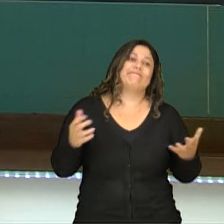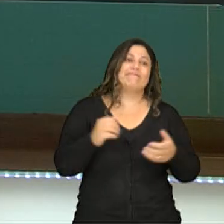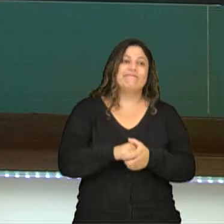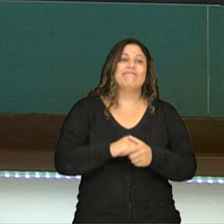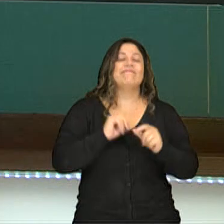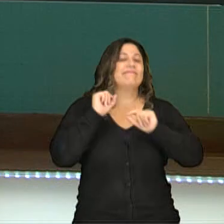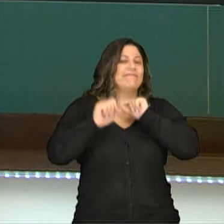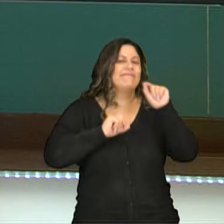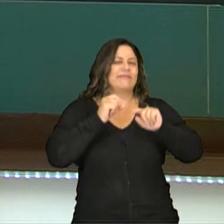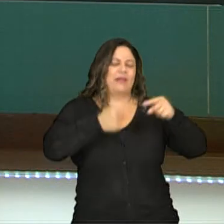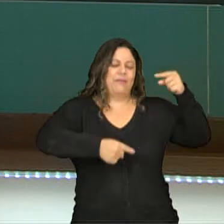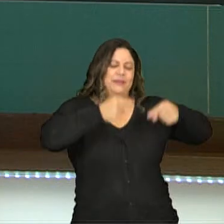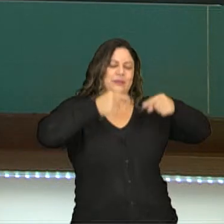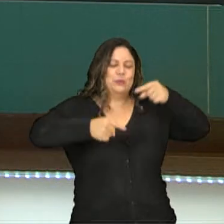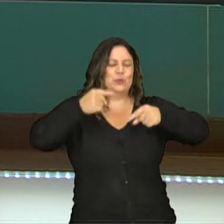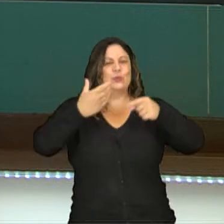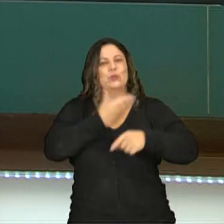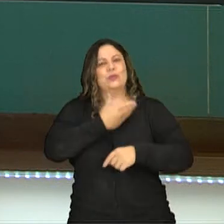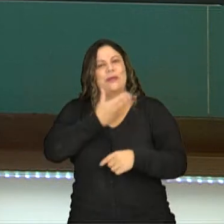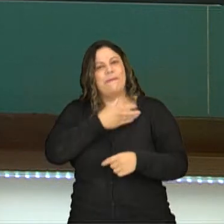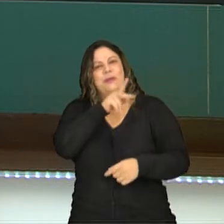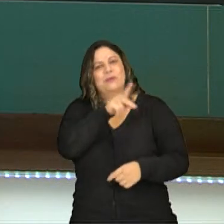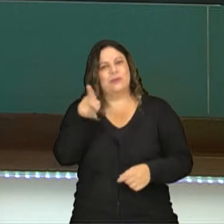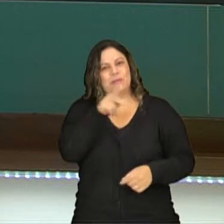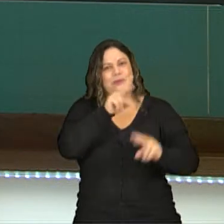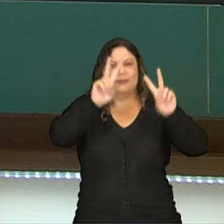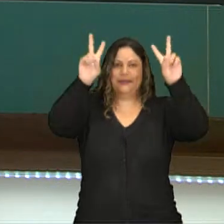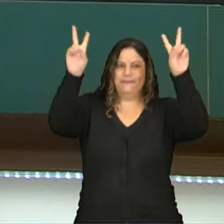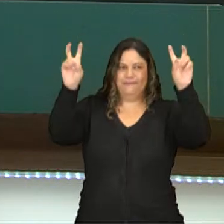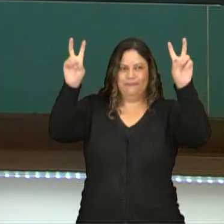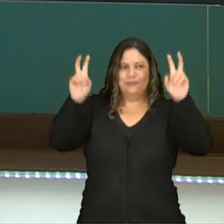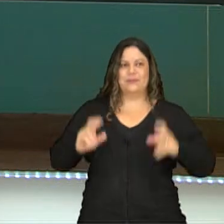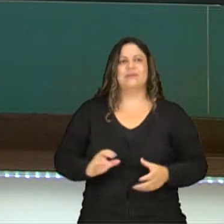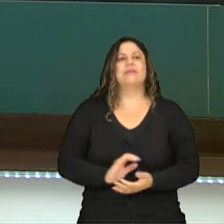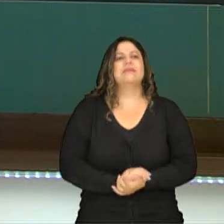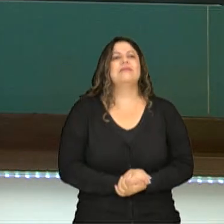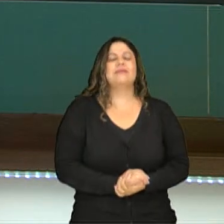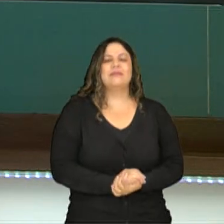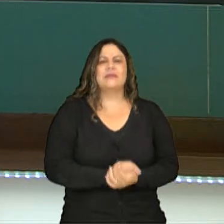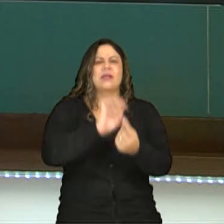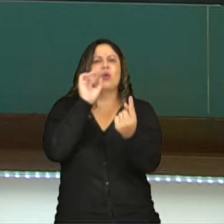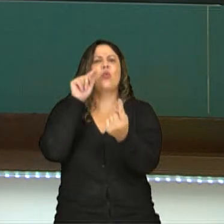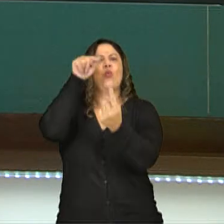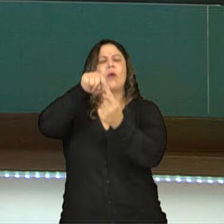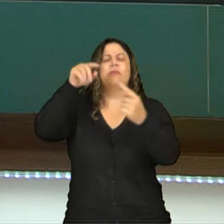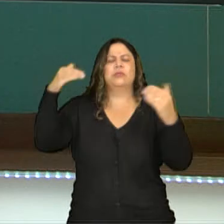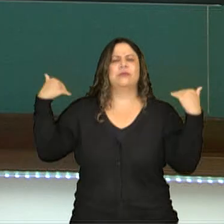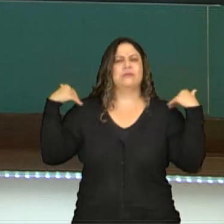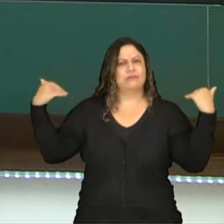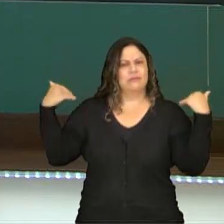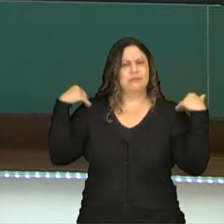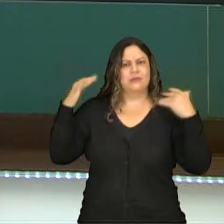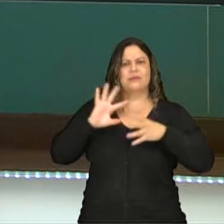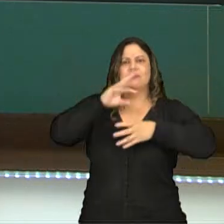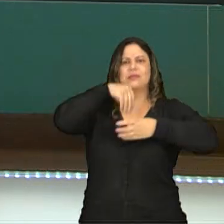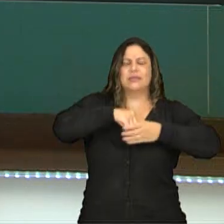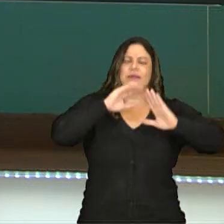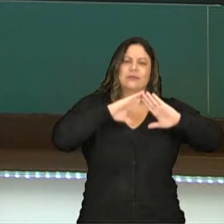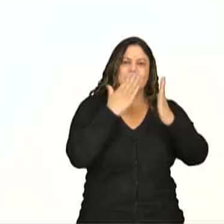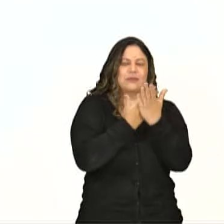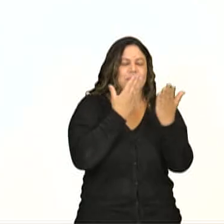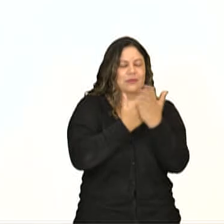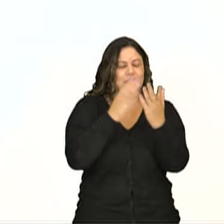os professores de vocês sobre esse tema. Os objetivos da educação física na escola, então vamos ver quais